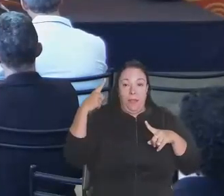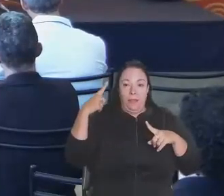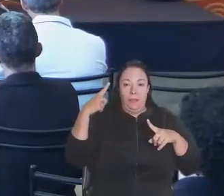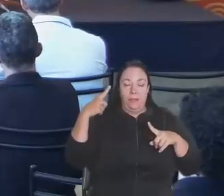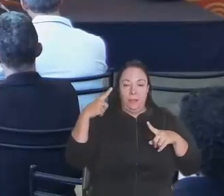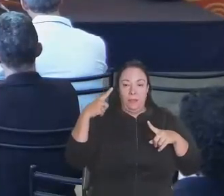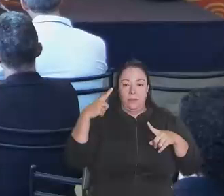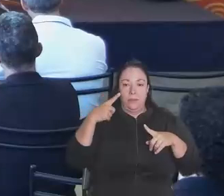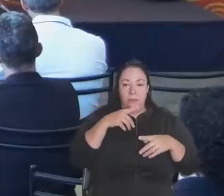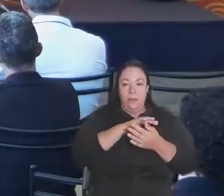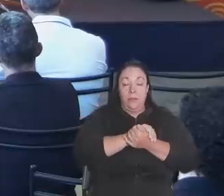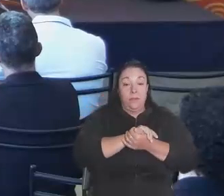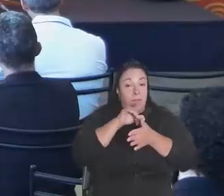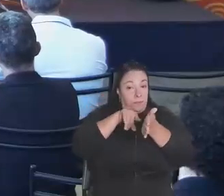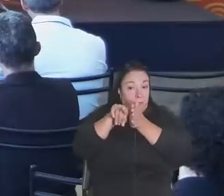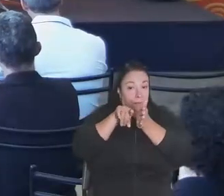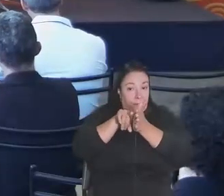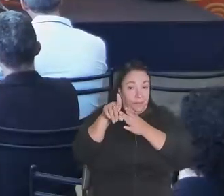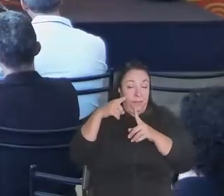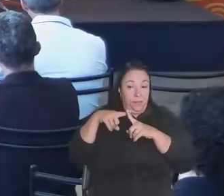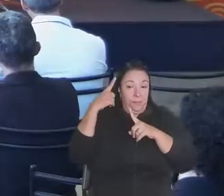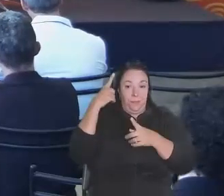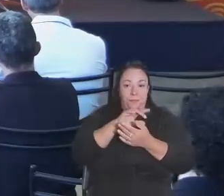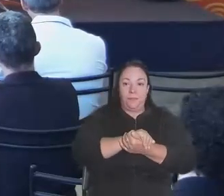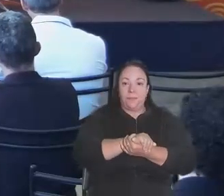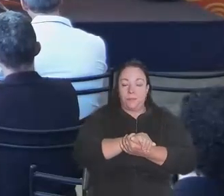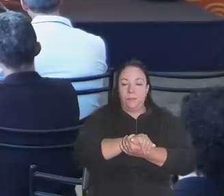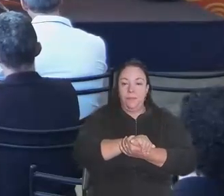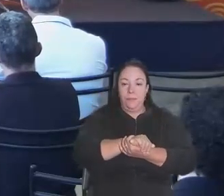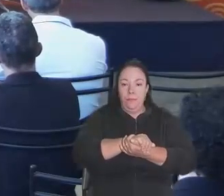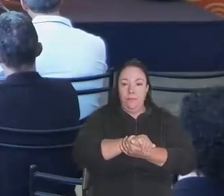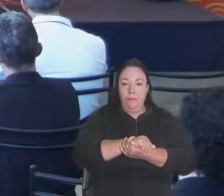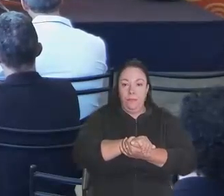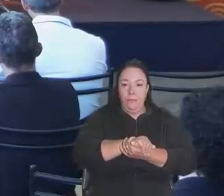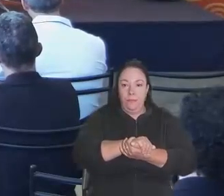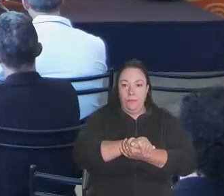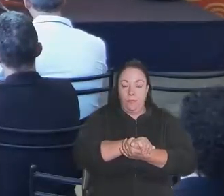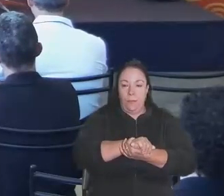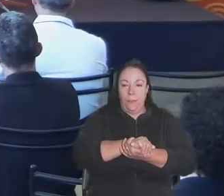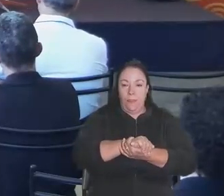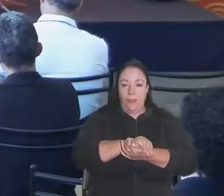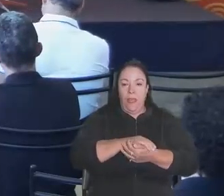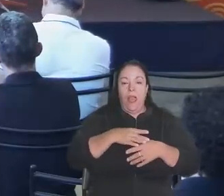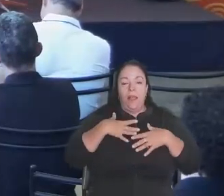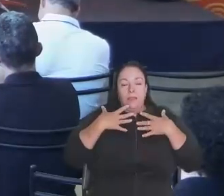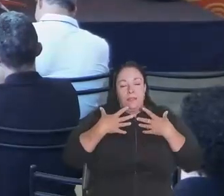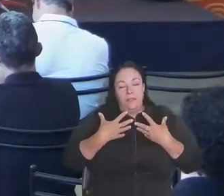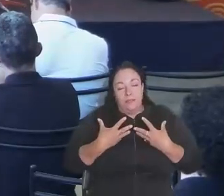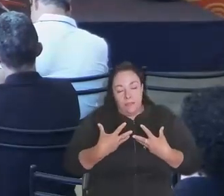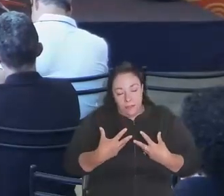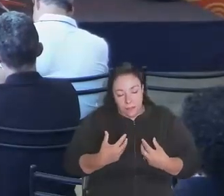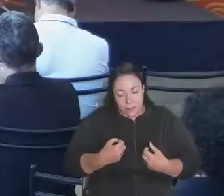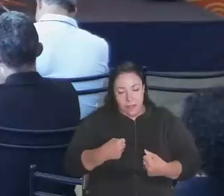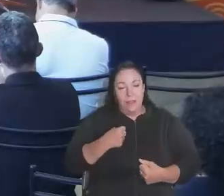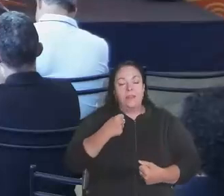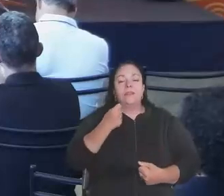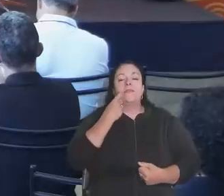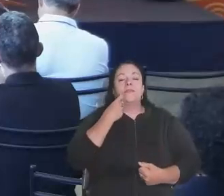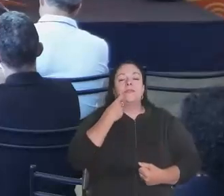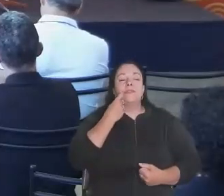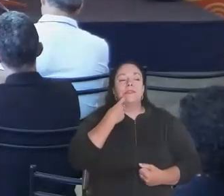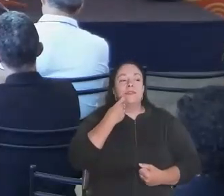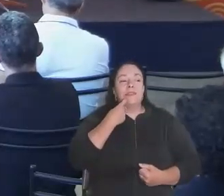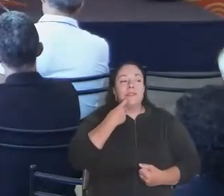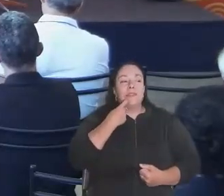vou perguntar mais. Já viu o descanso de um cardume? E o olhar 43 de uma